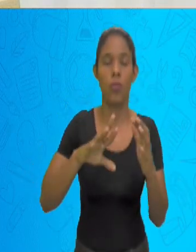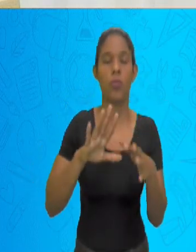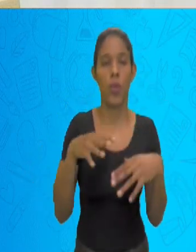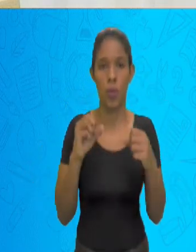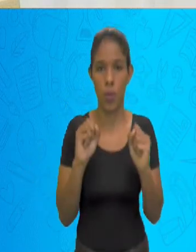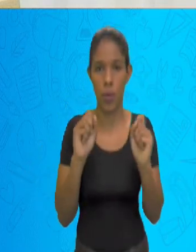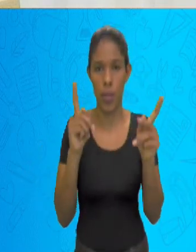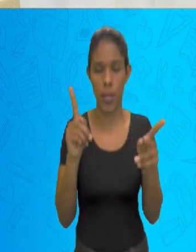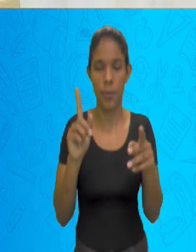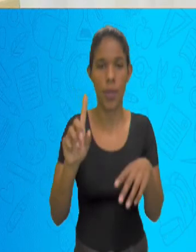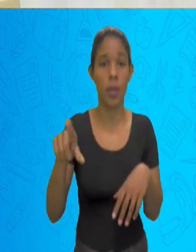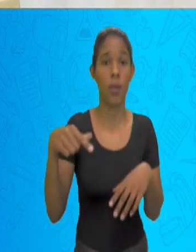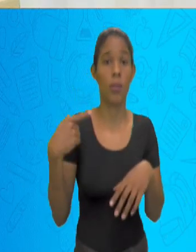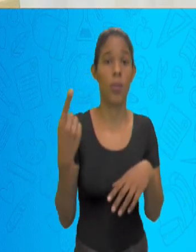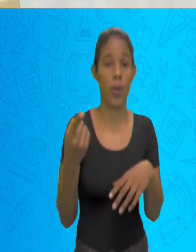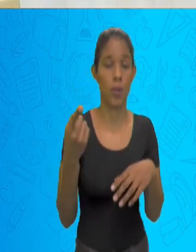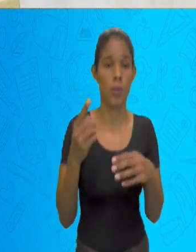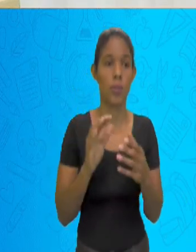Vamos para o nosso próximo.